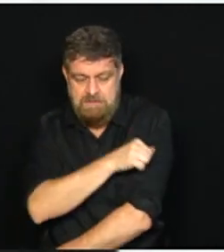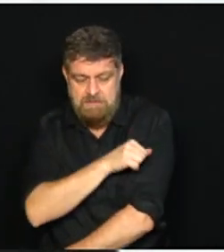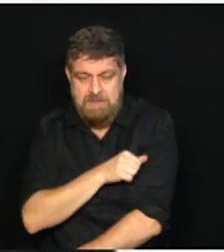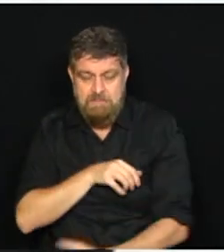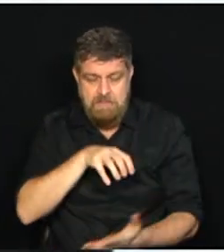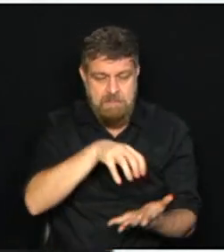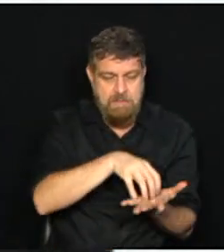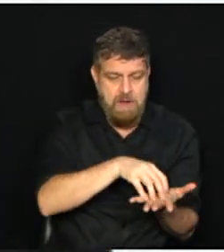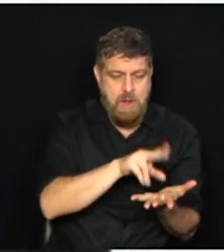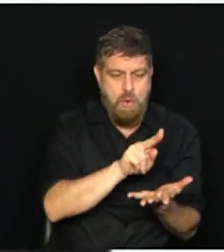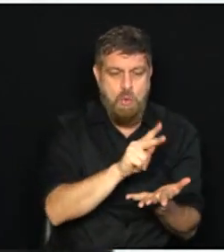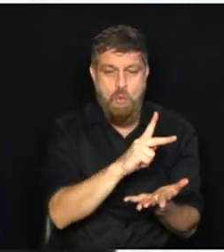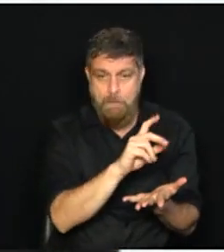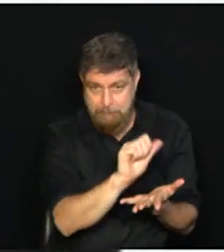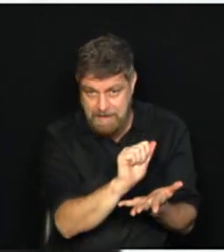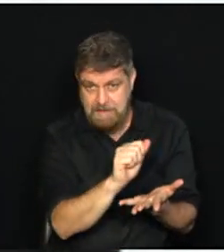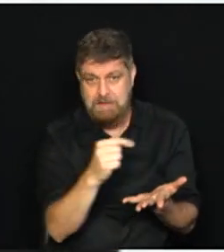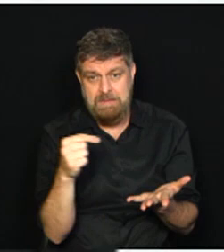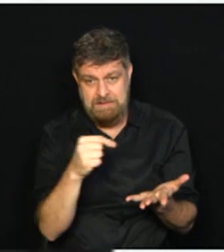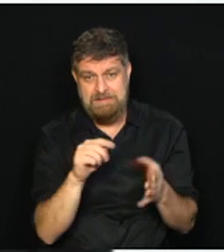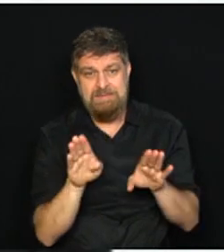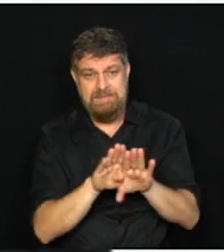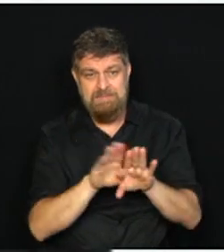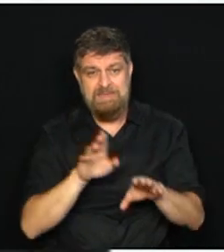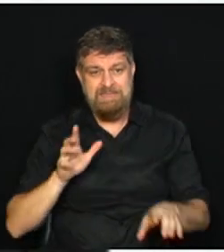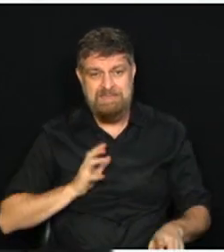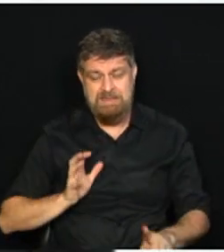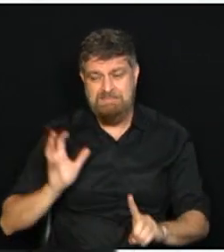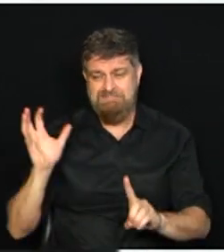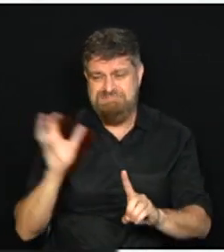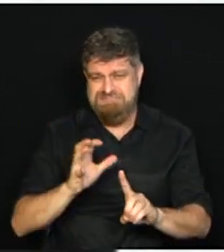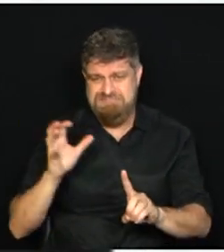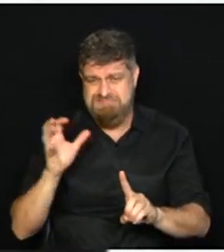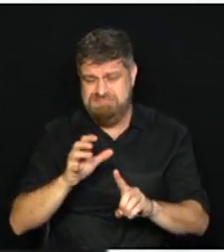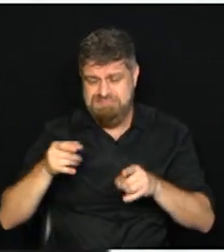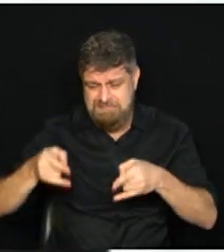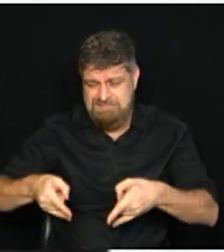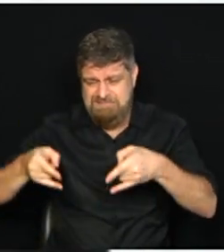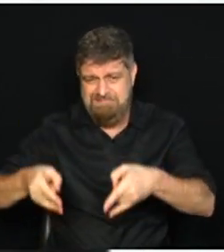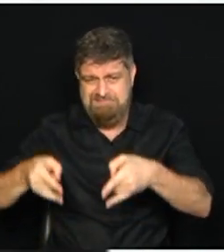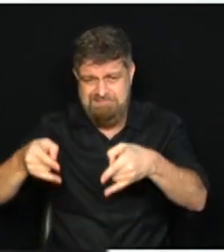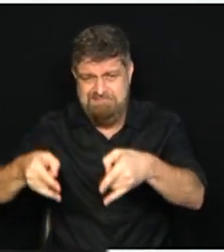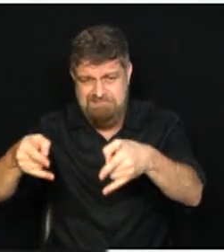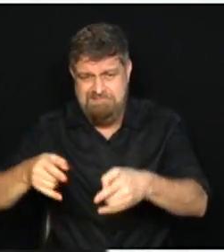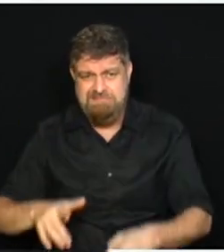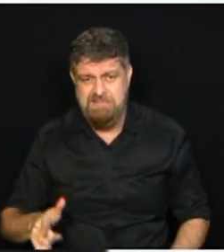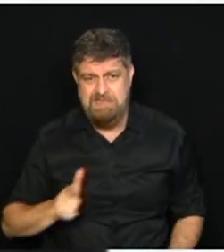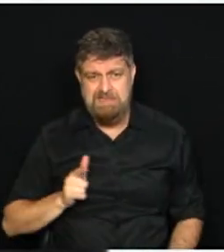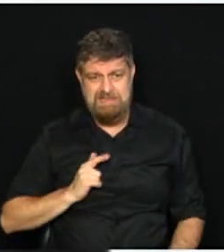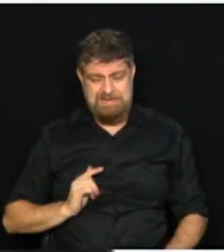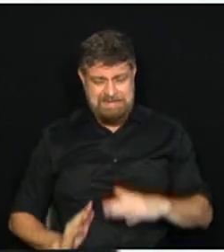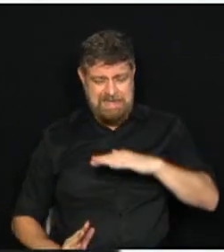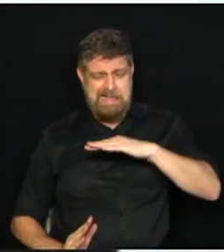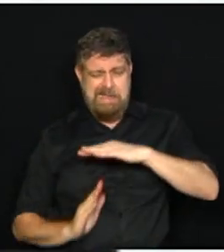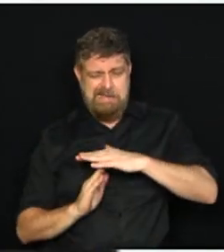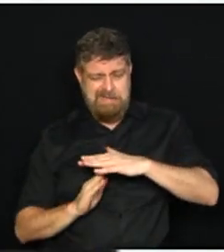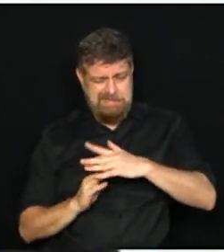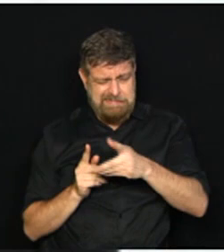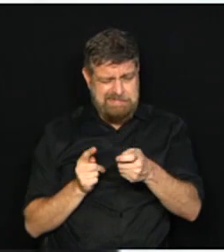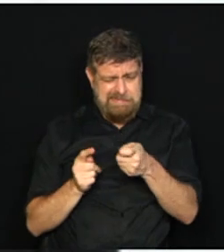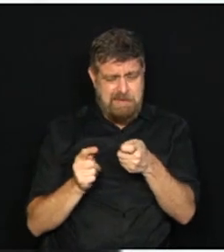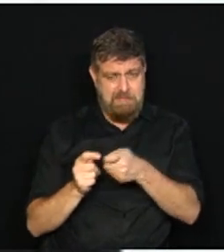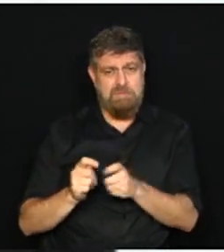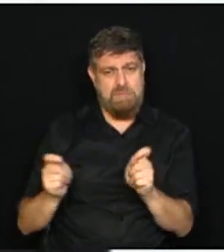as pré-hospitalares. A pressão sobre os leitos de enfermaria está grande, mas não está exagerada.